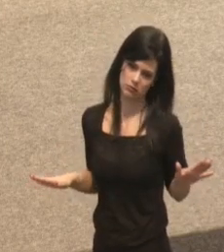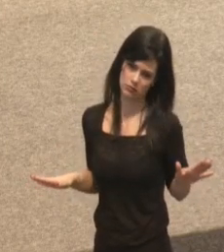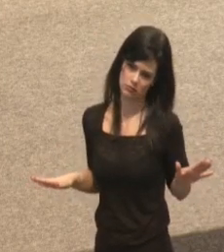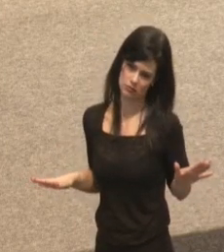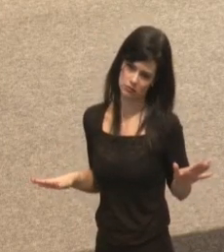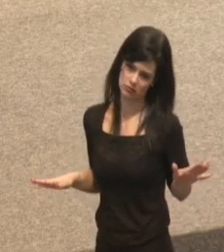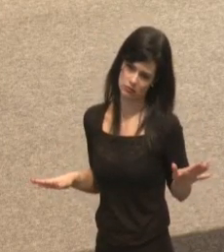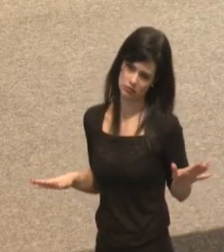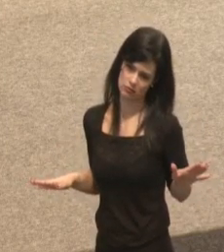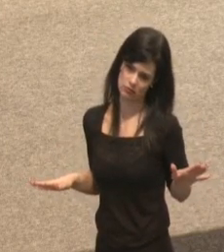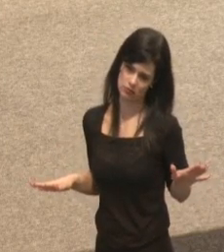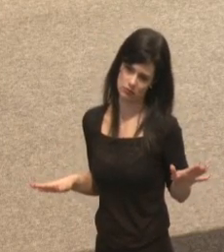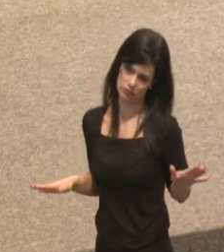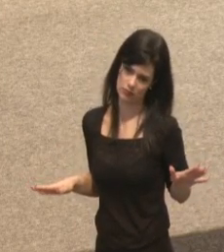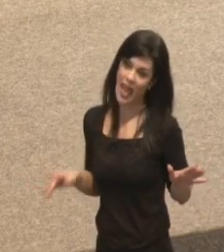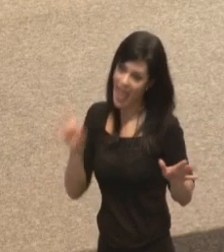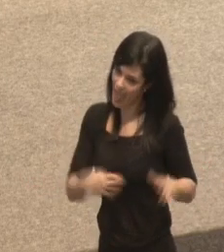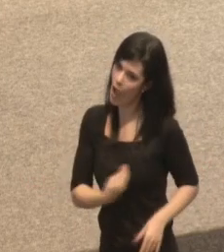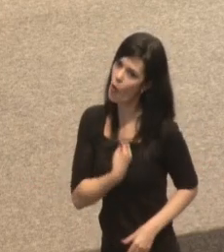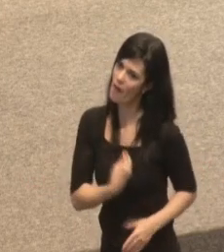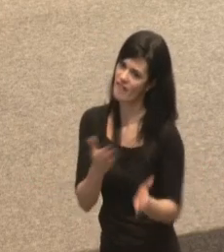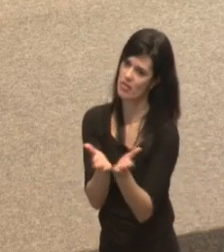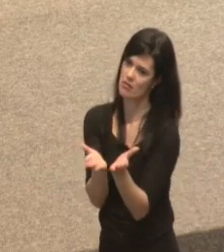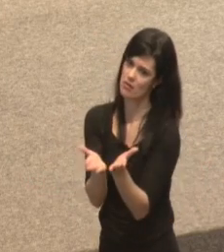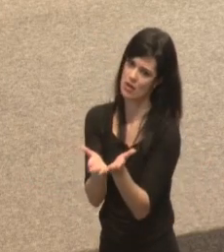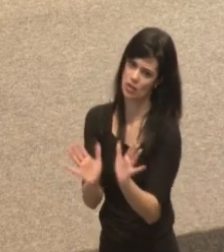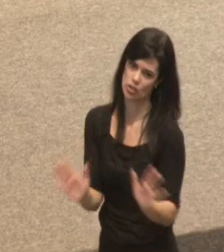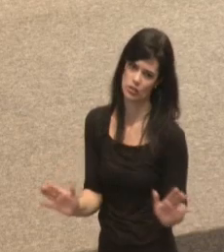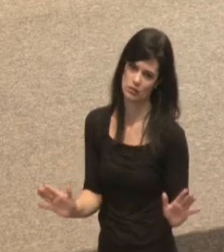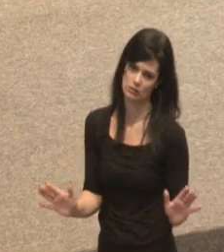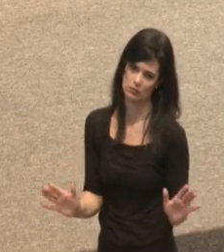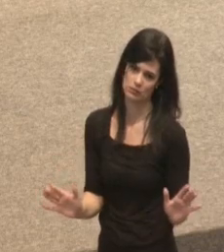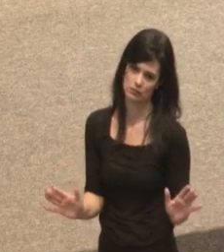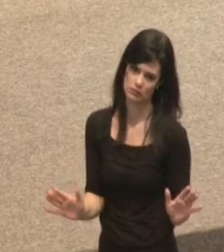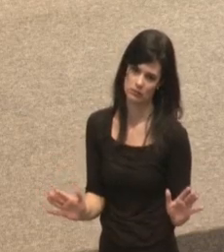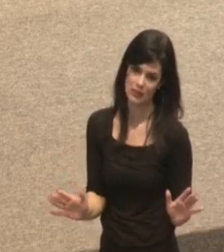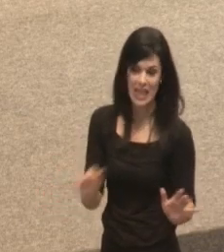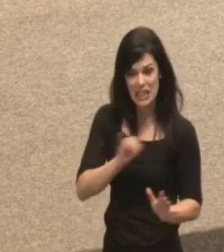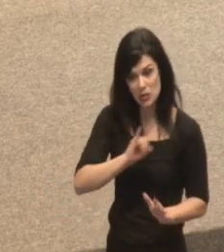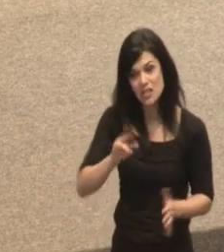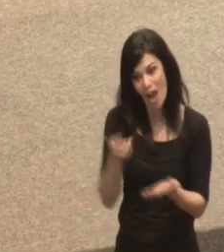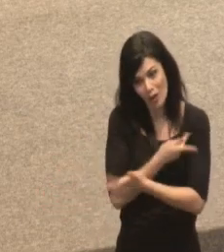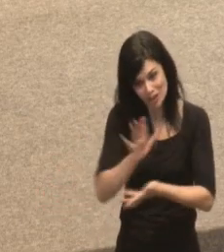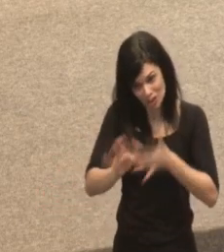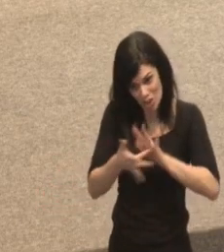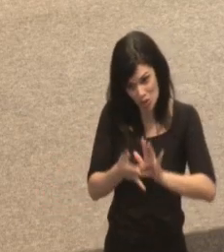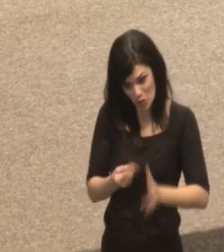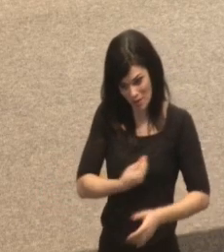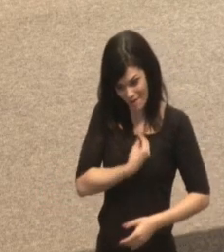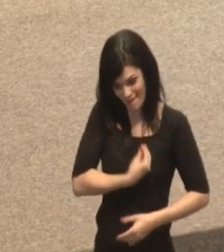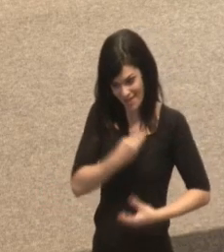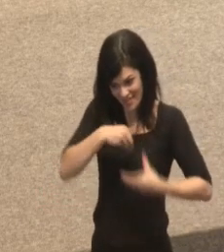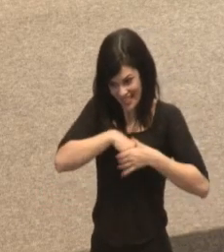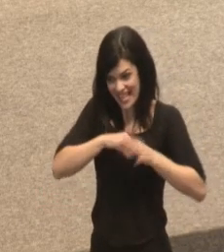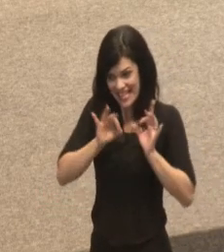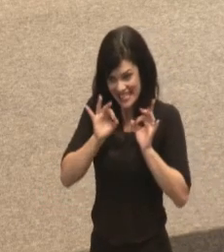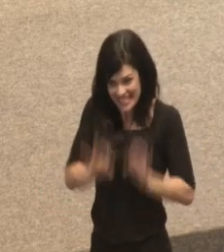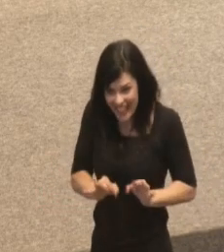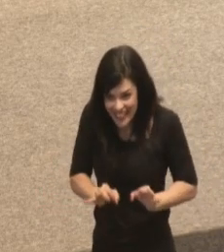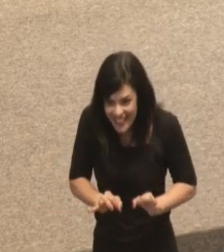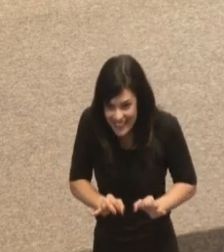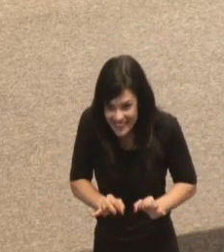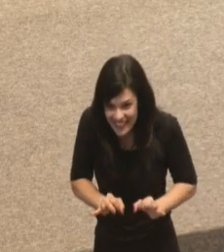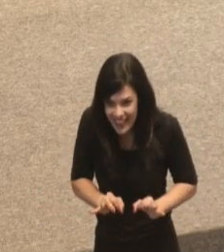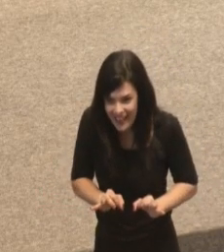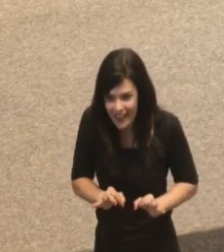vive em mim, de uma forma natural, essas coisas vão se multiplicar. Daí a minha razão de viver é multiplicar o quê? O